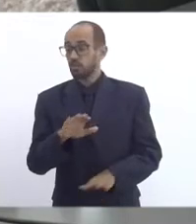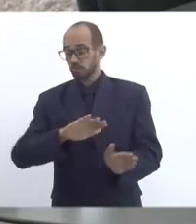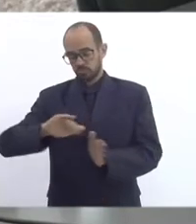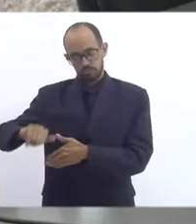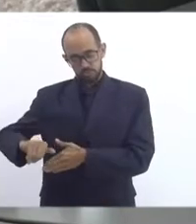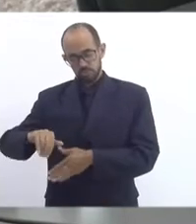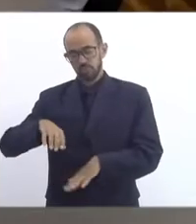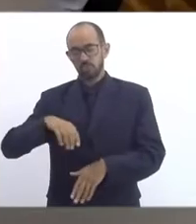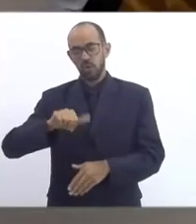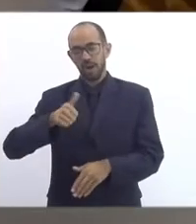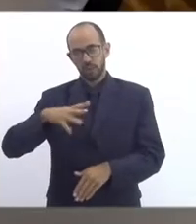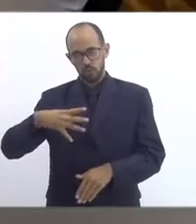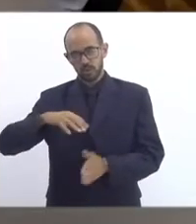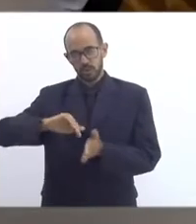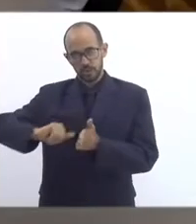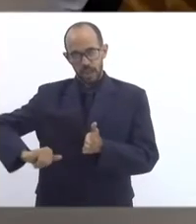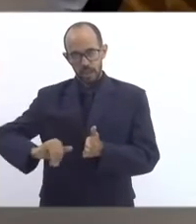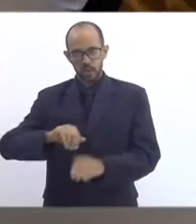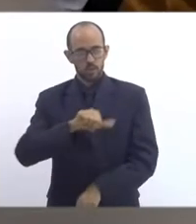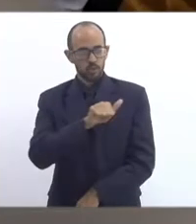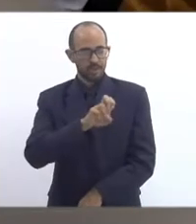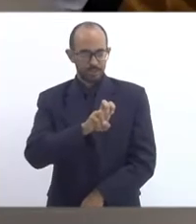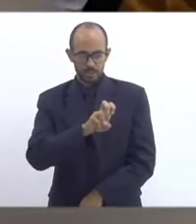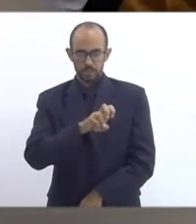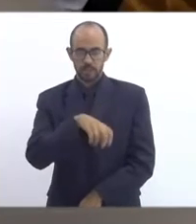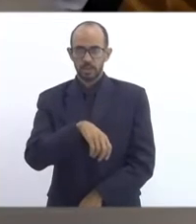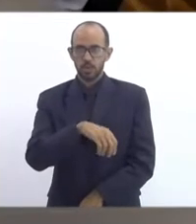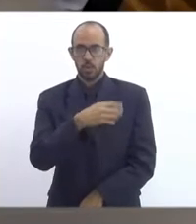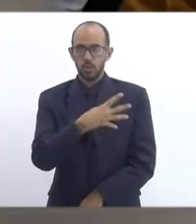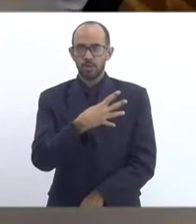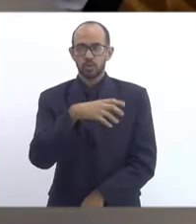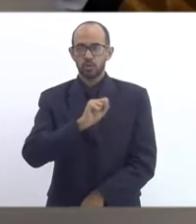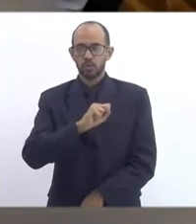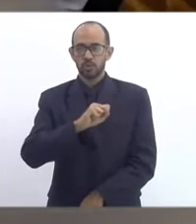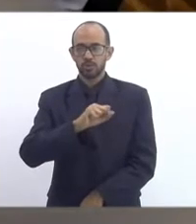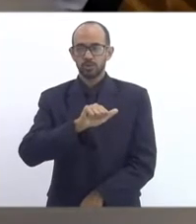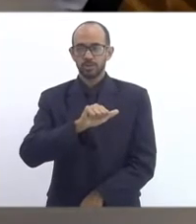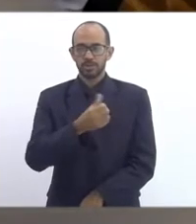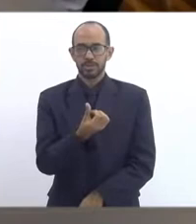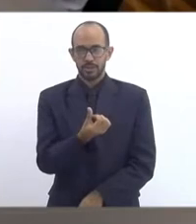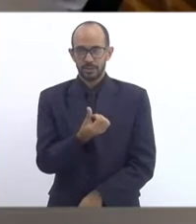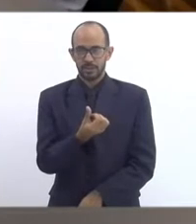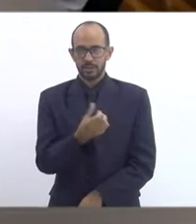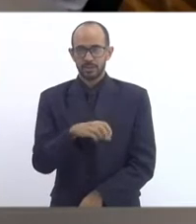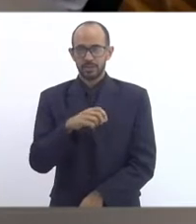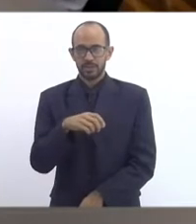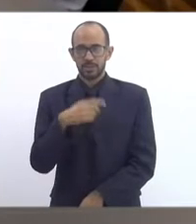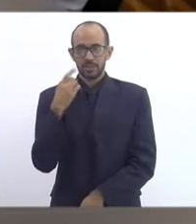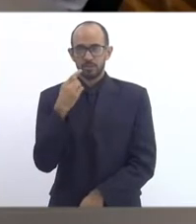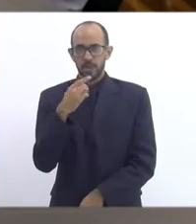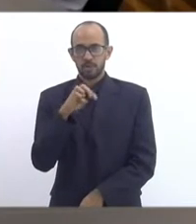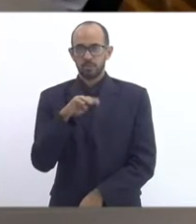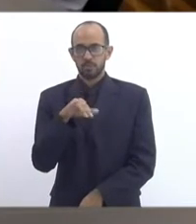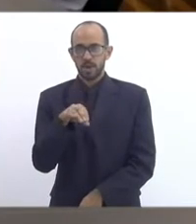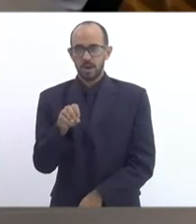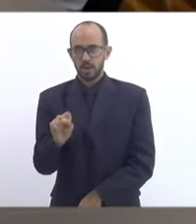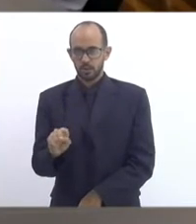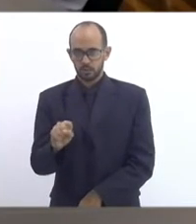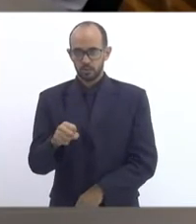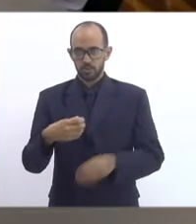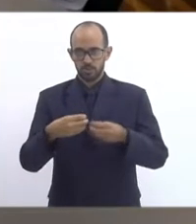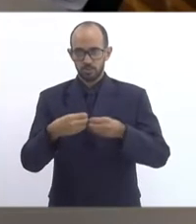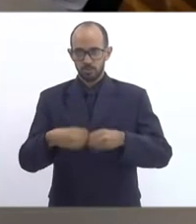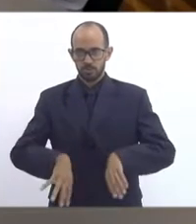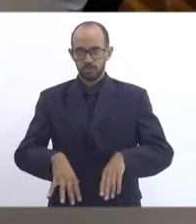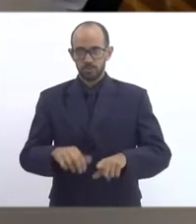Saúde pauta. Eu pedi vistas. 15. Projeto de lei 4816/2021, autoria do deputado Marcos Abraão. Parecer pela prejudicabilidade